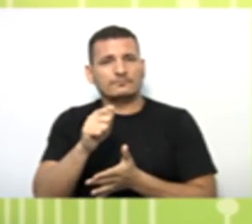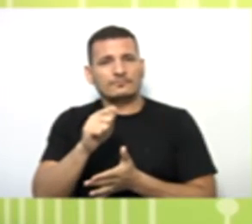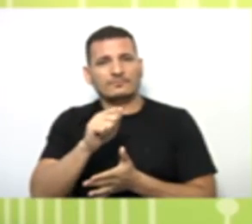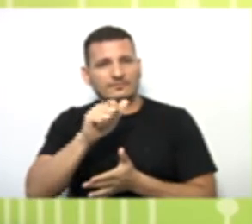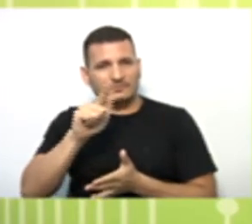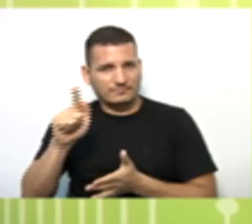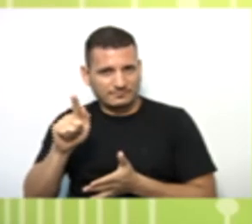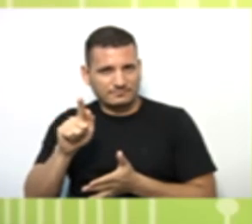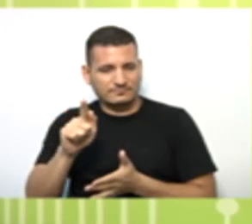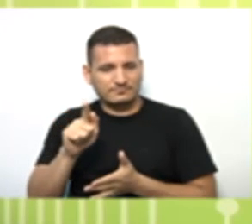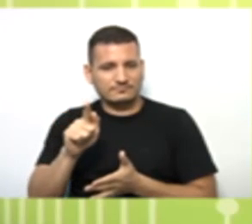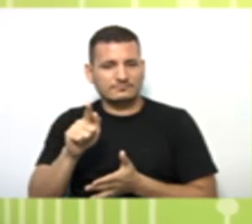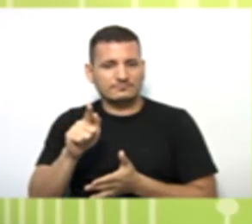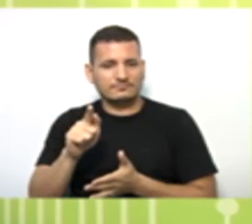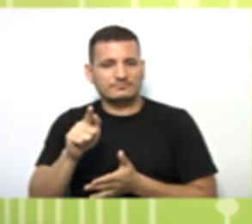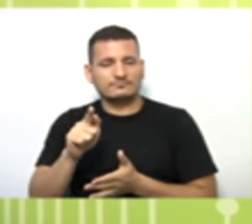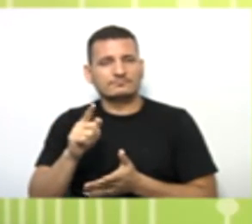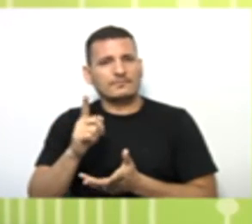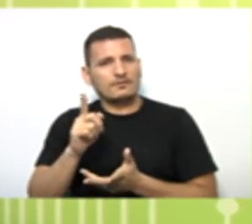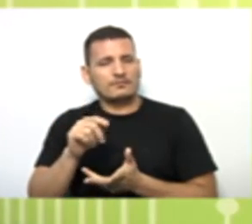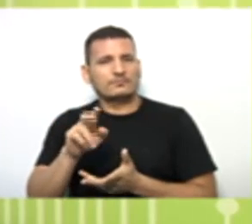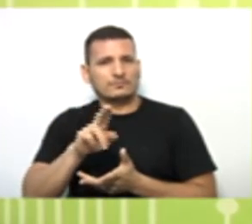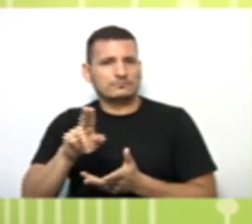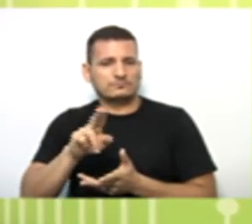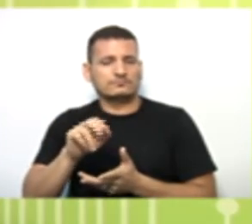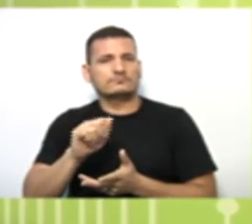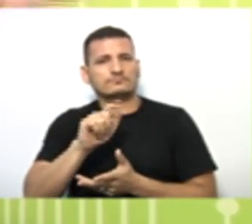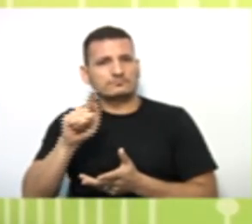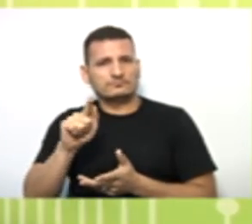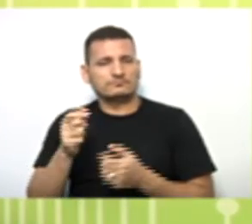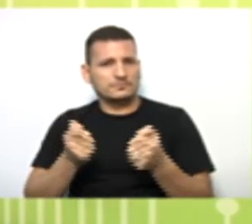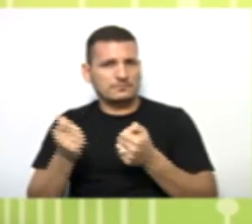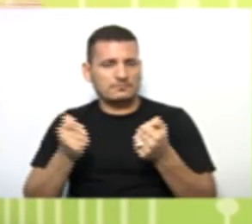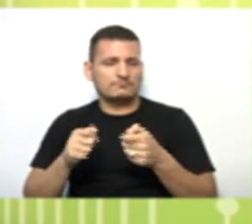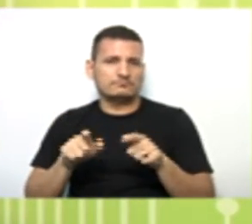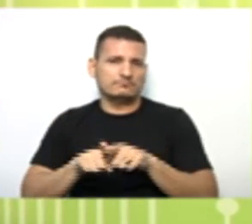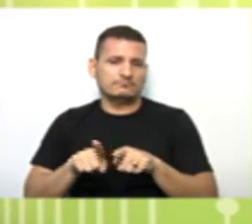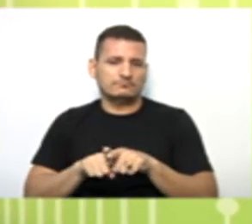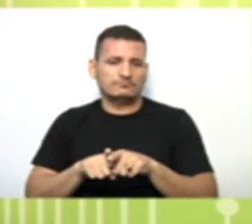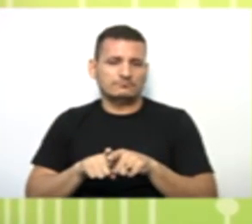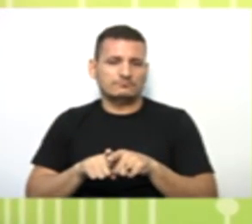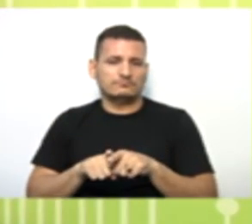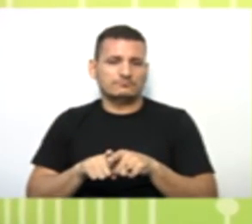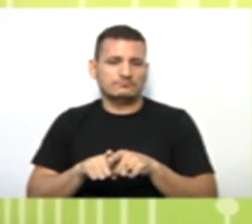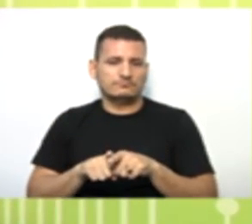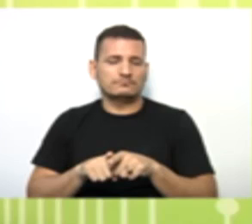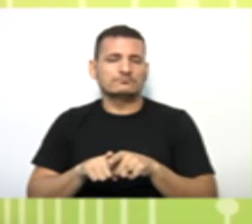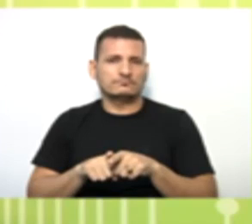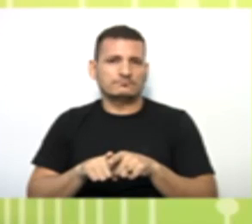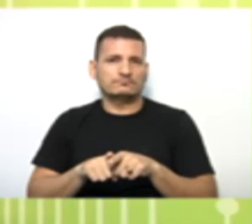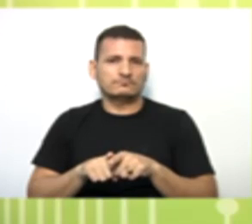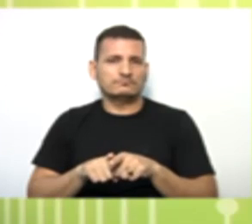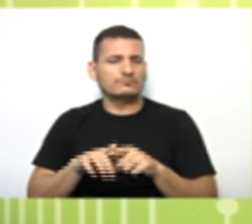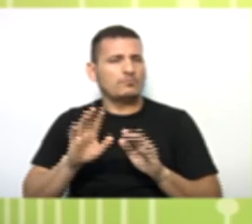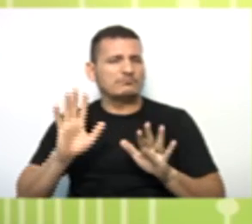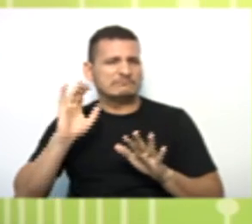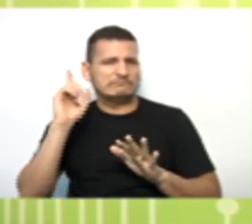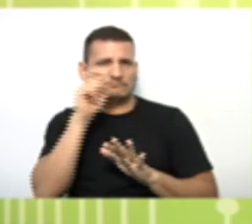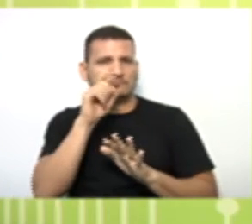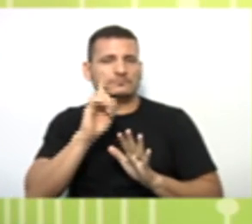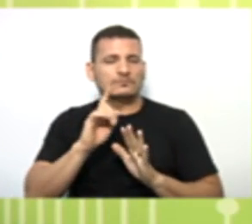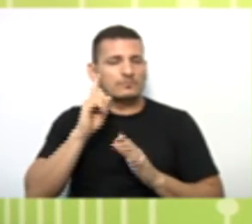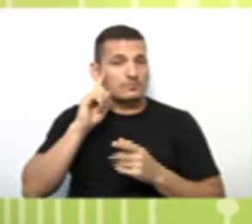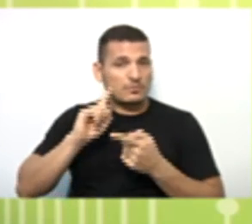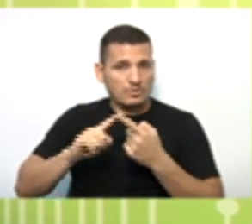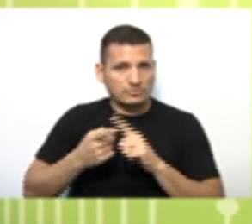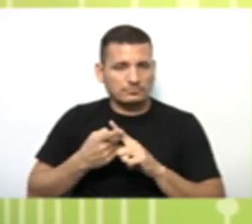para um robô que vai estacionar sozinho, é o algoritmo que vai ser usado para um carro de verdade estacionar sozinho. Tá? As coisas não são tão grotescas assim como você pensa. A lógica é a mesma,